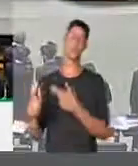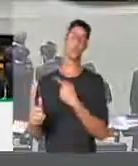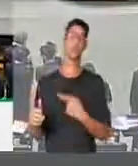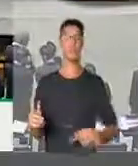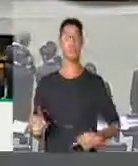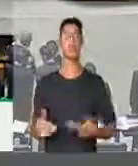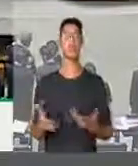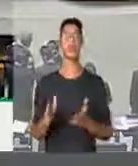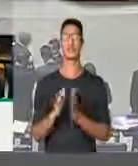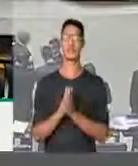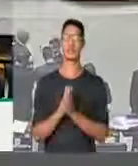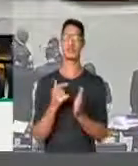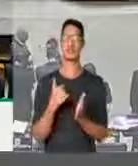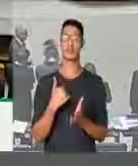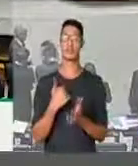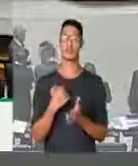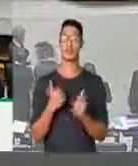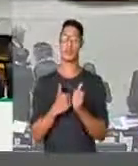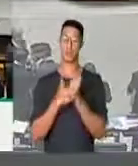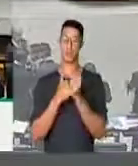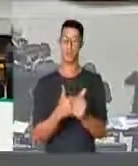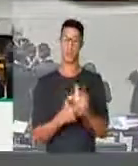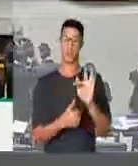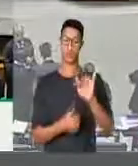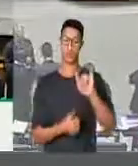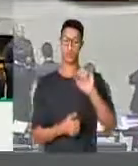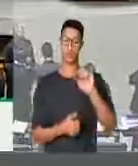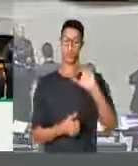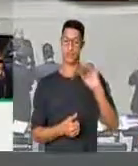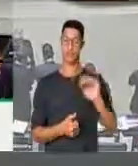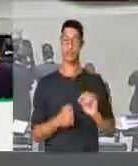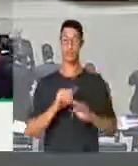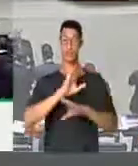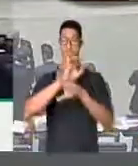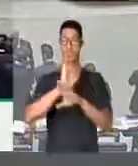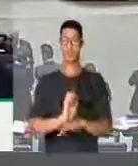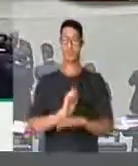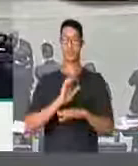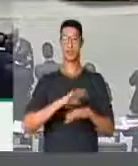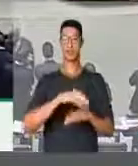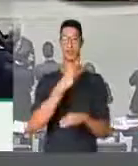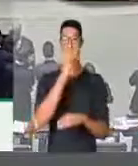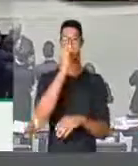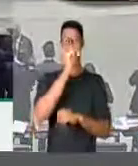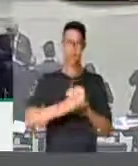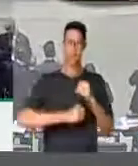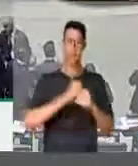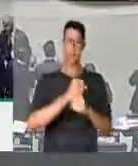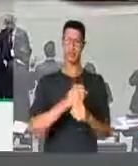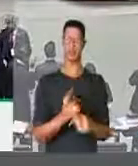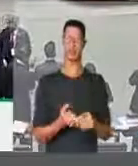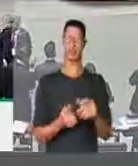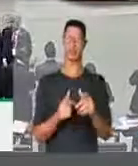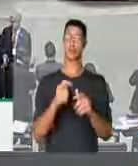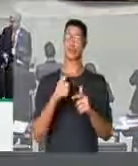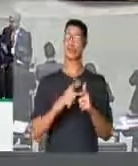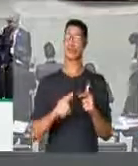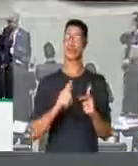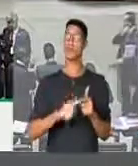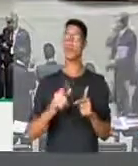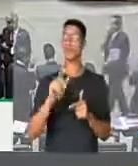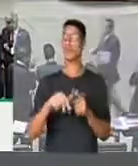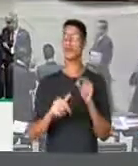senhores, eu acompanho o fisco federal, estadual, há mais de 30 anos. O grande